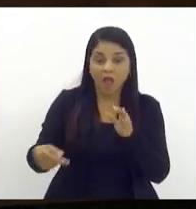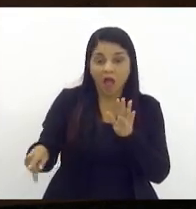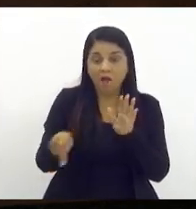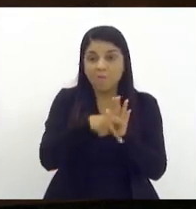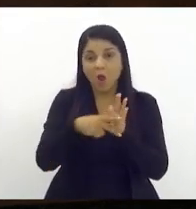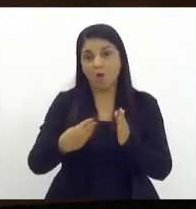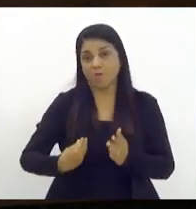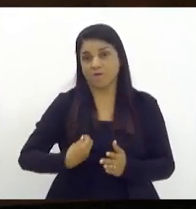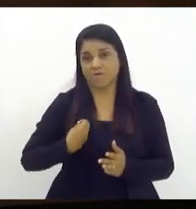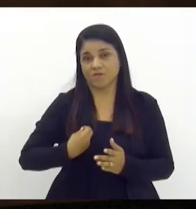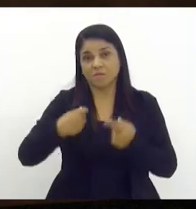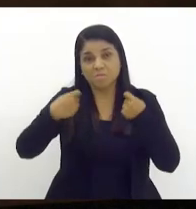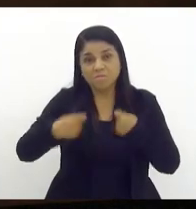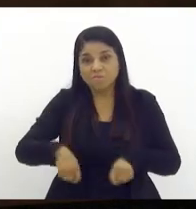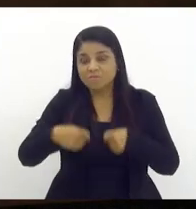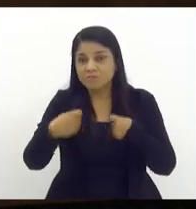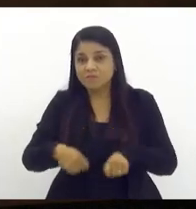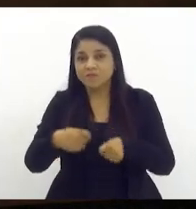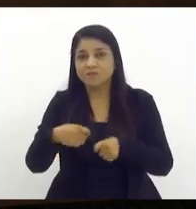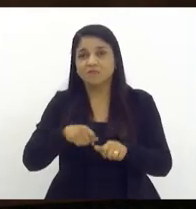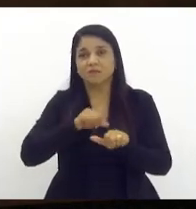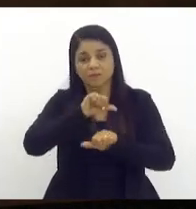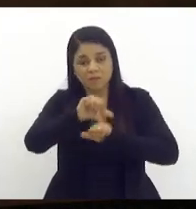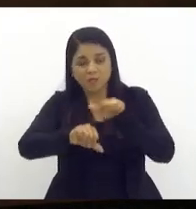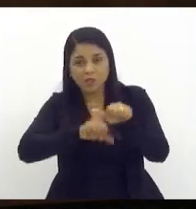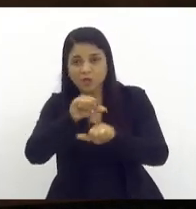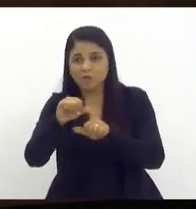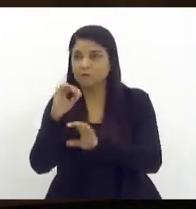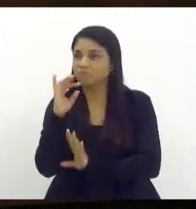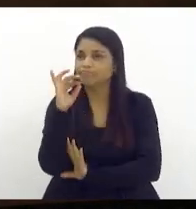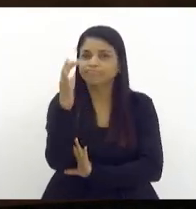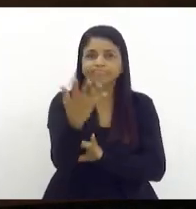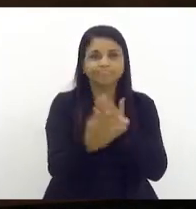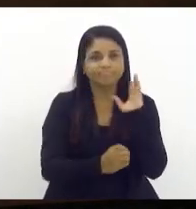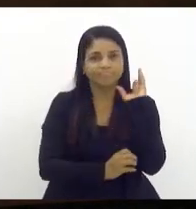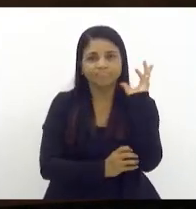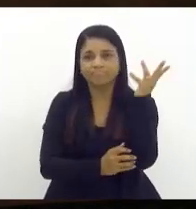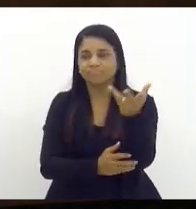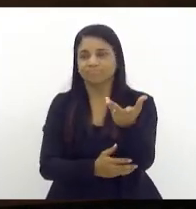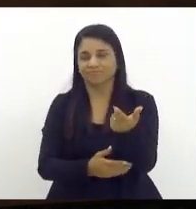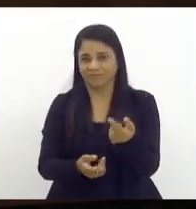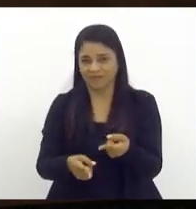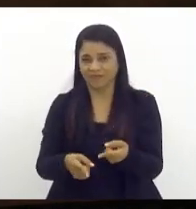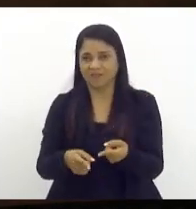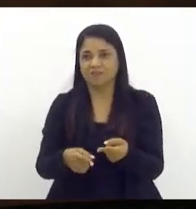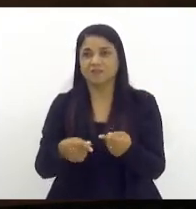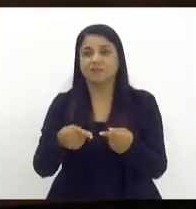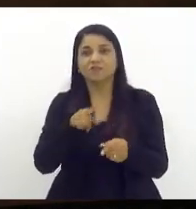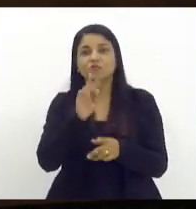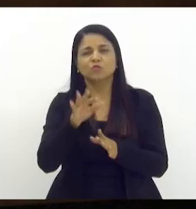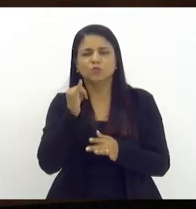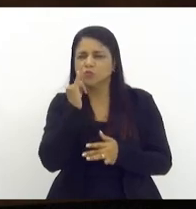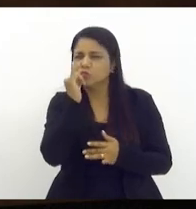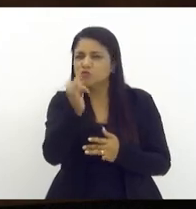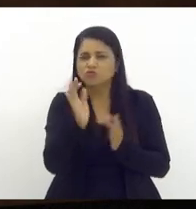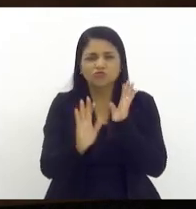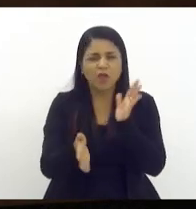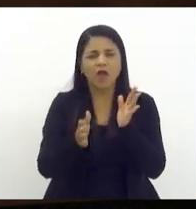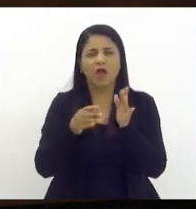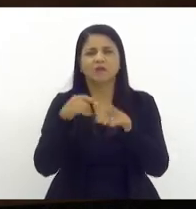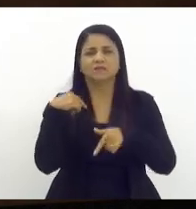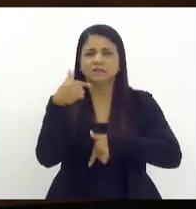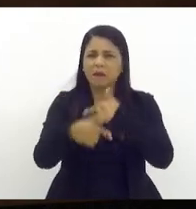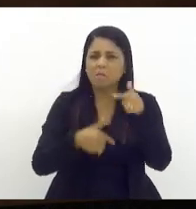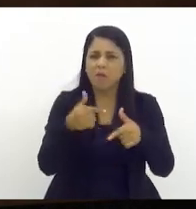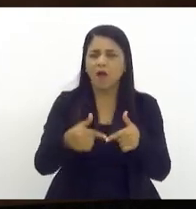delas depende da renovação desses ecossistemas. Então, além de tudo que Vossa Excelência já falou, do trabalho,